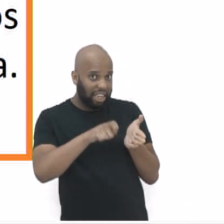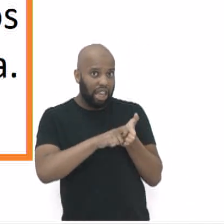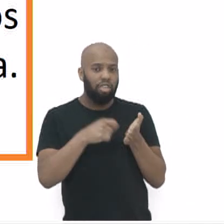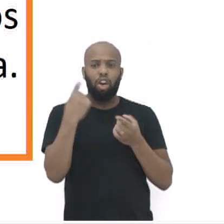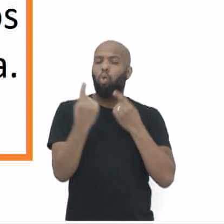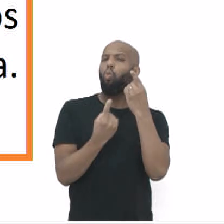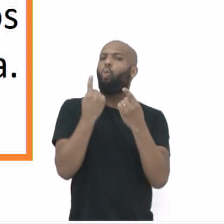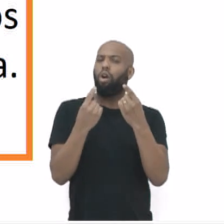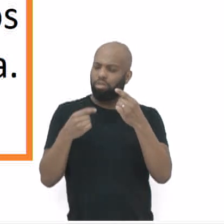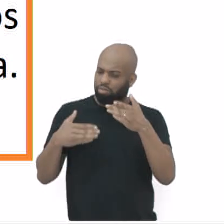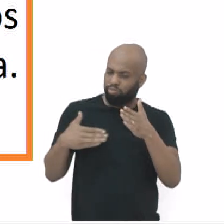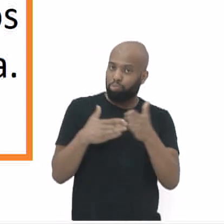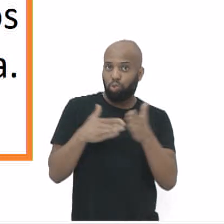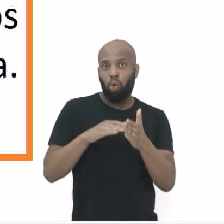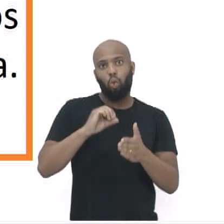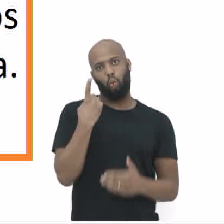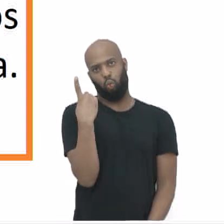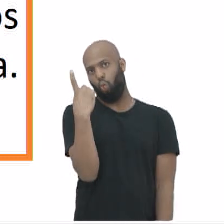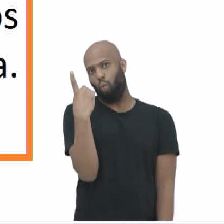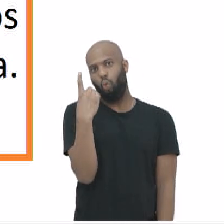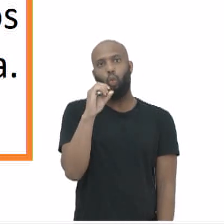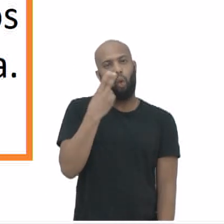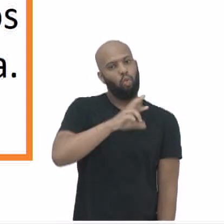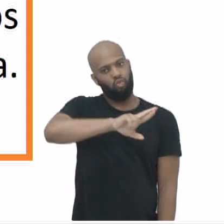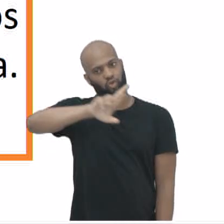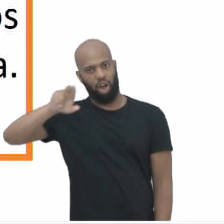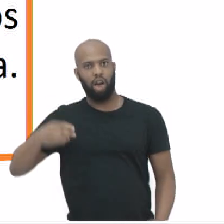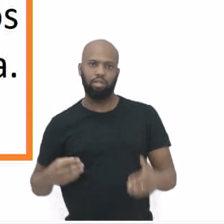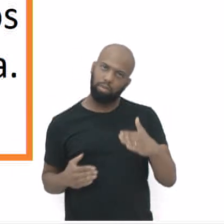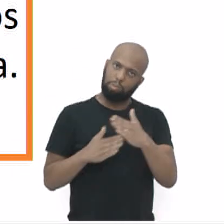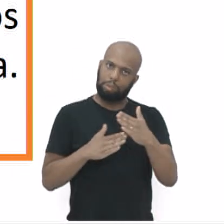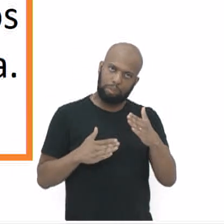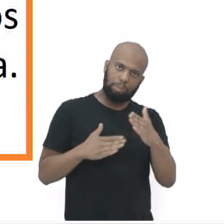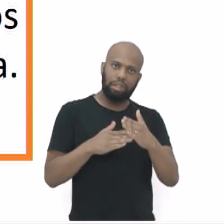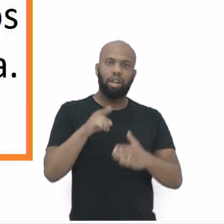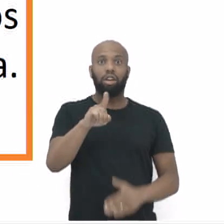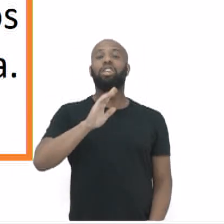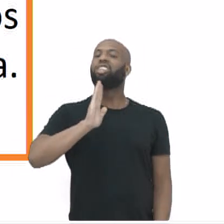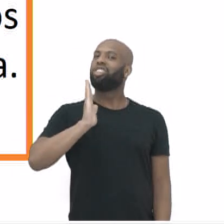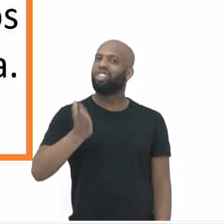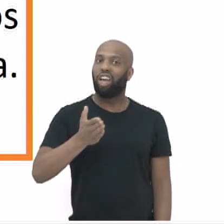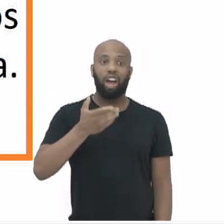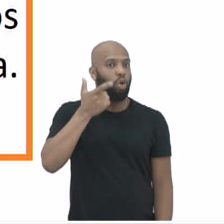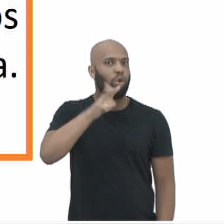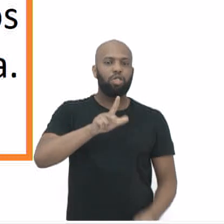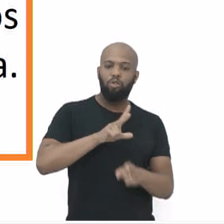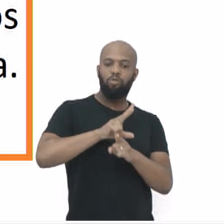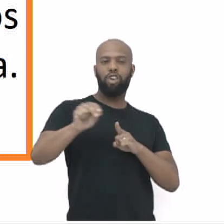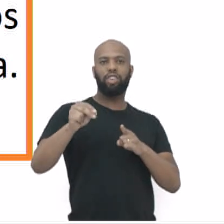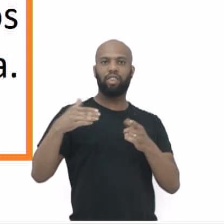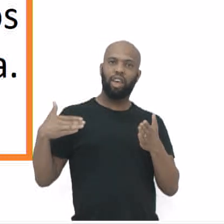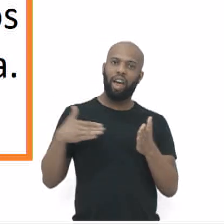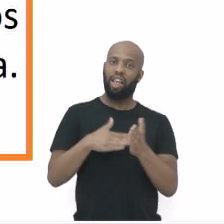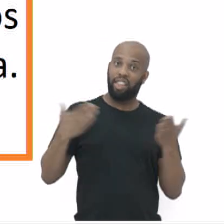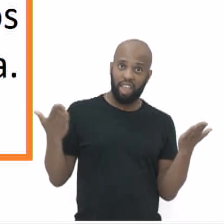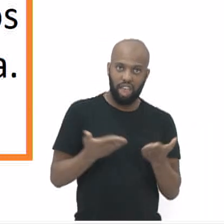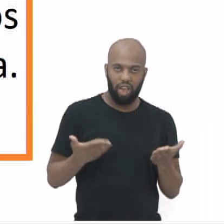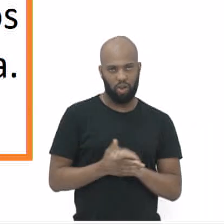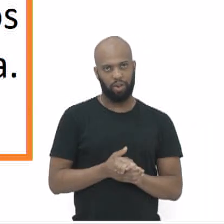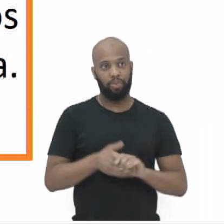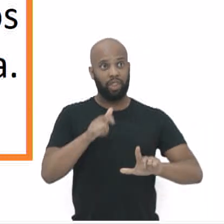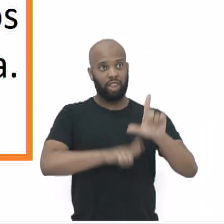você pensar. Primeira pergunta no exercício. Pensando em obstáculos da vida,